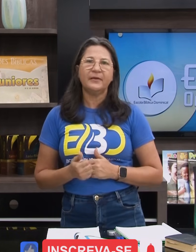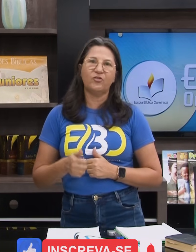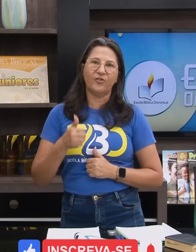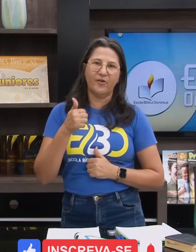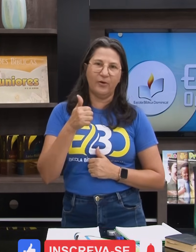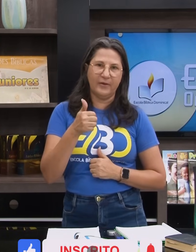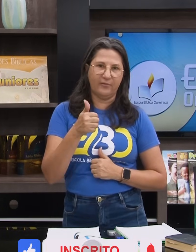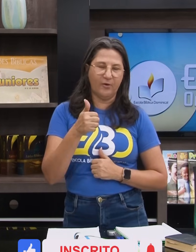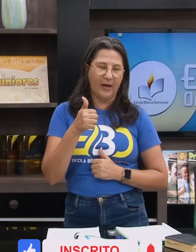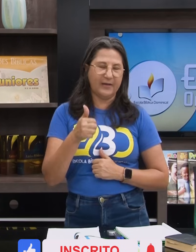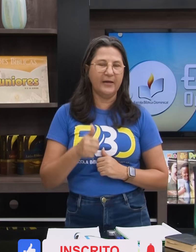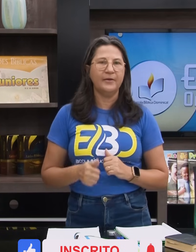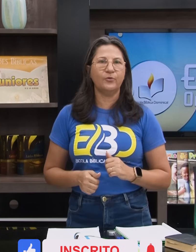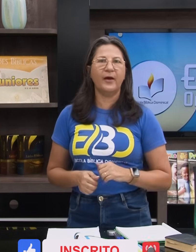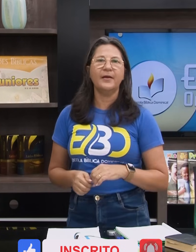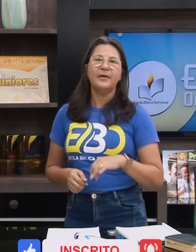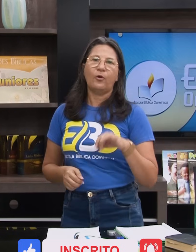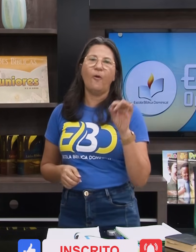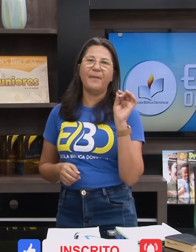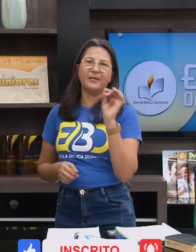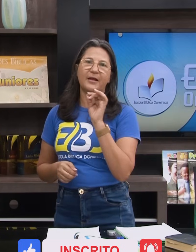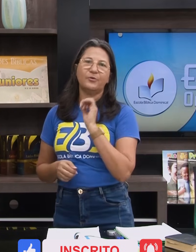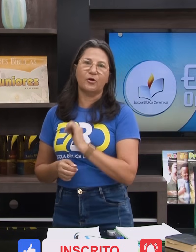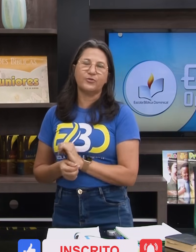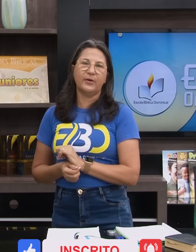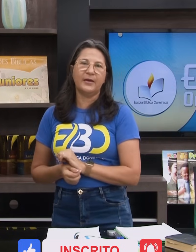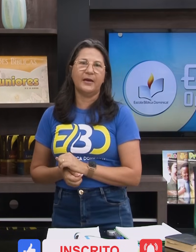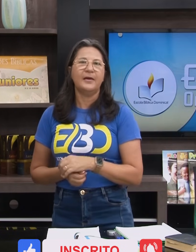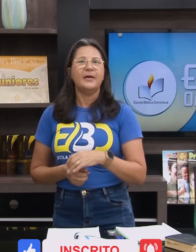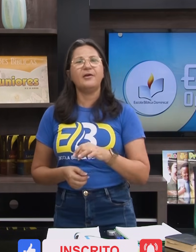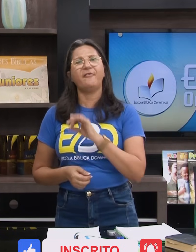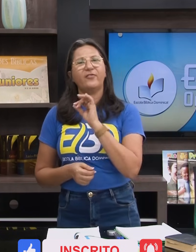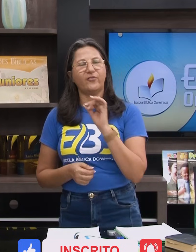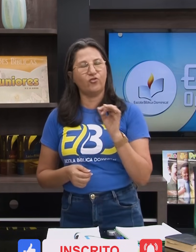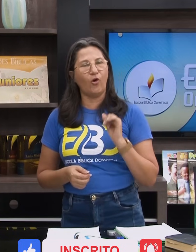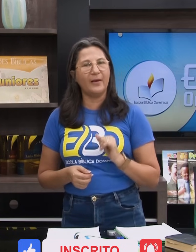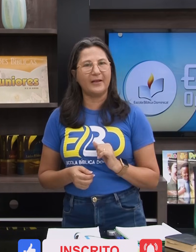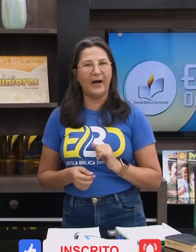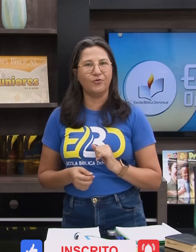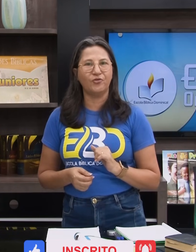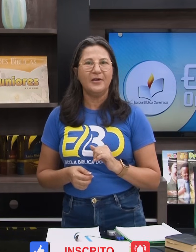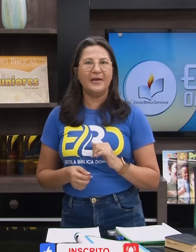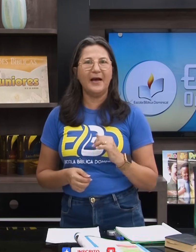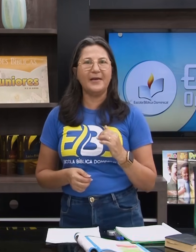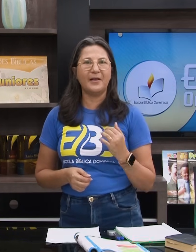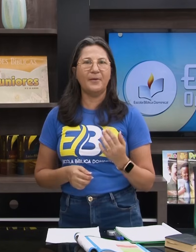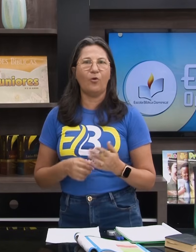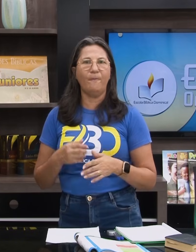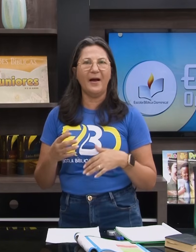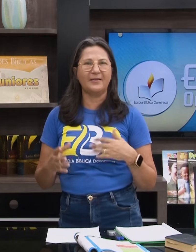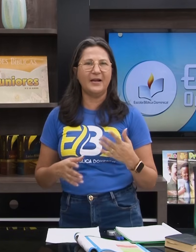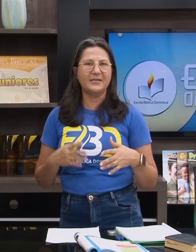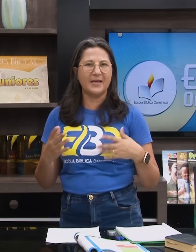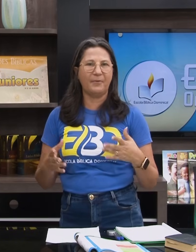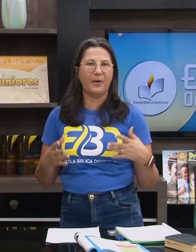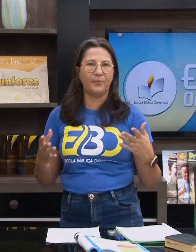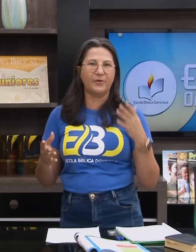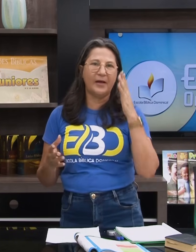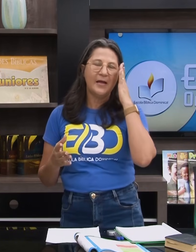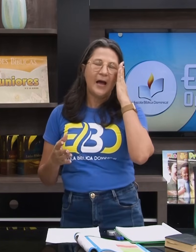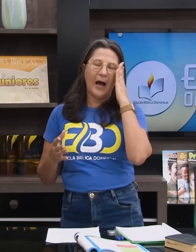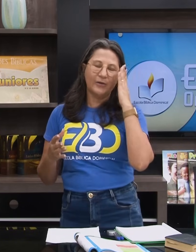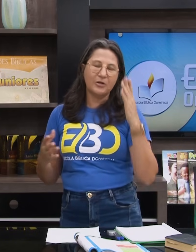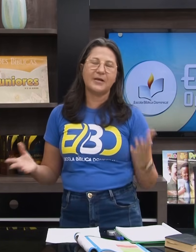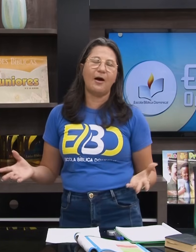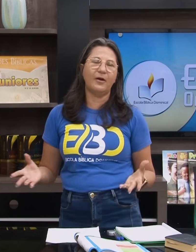aula deixa seu seu like não é Compartilhe o nosso link e faça seus comentários e aí também compartilhe sempre para